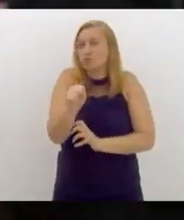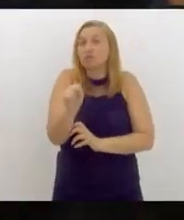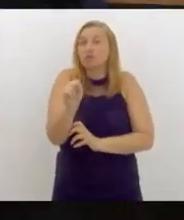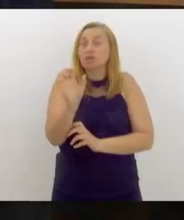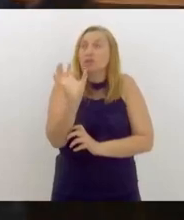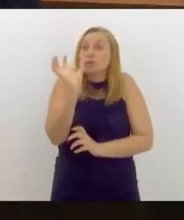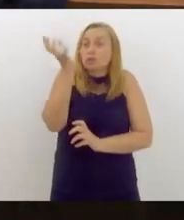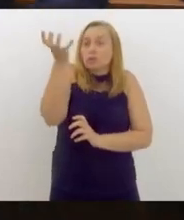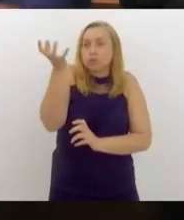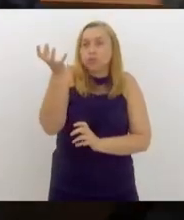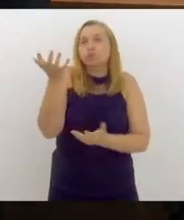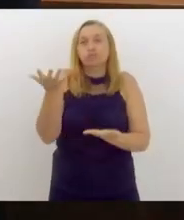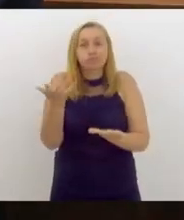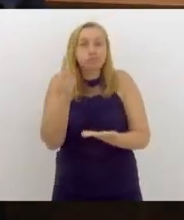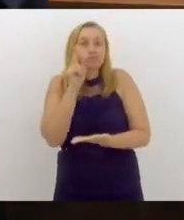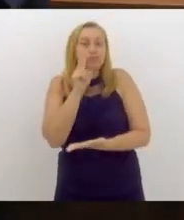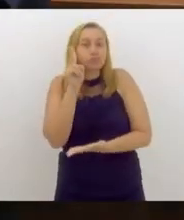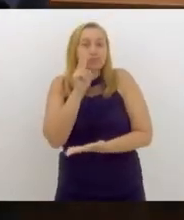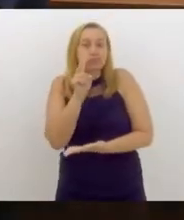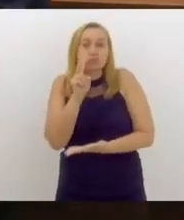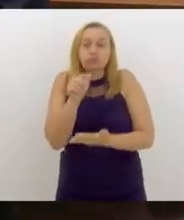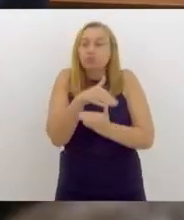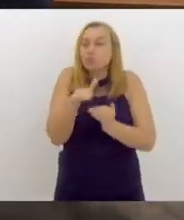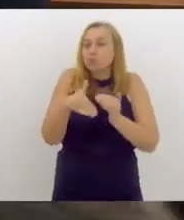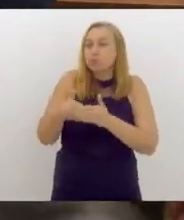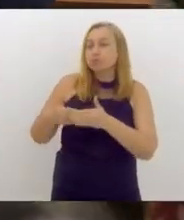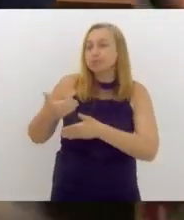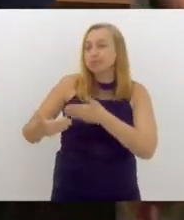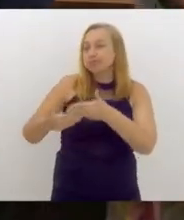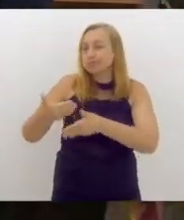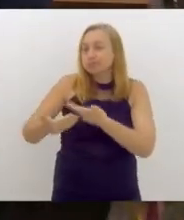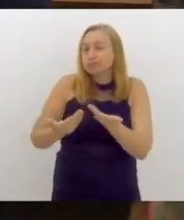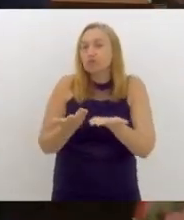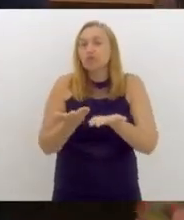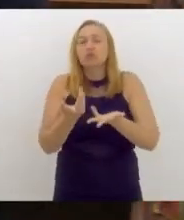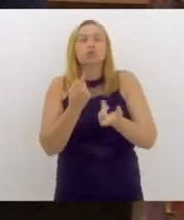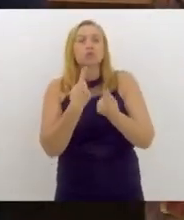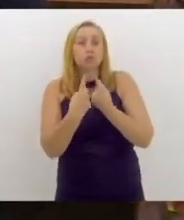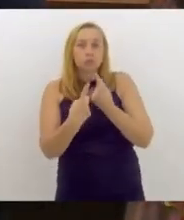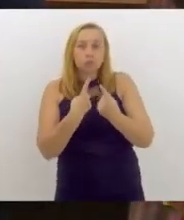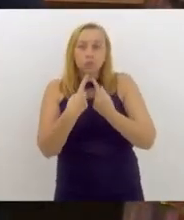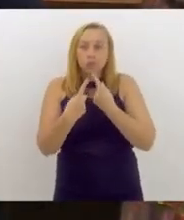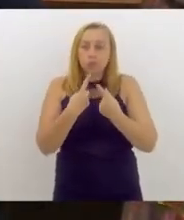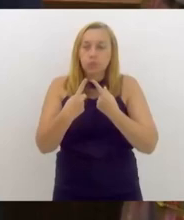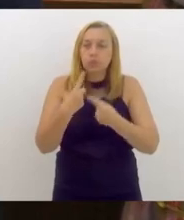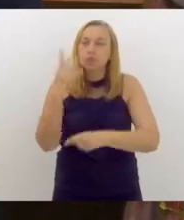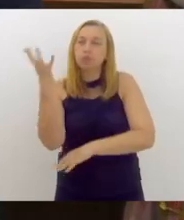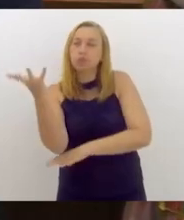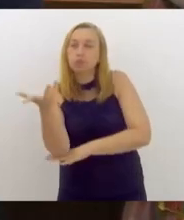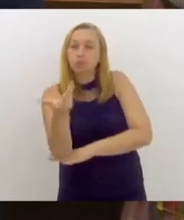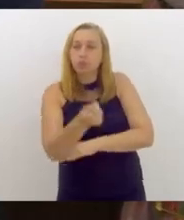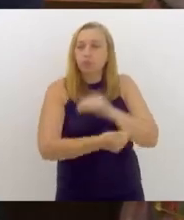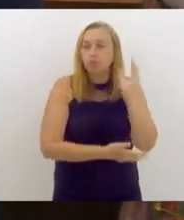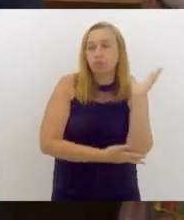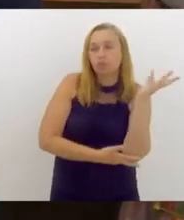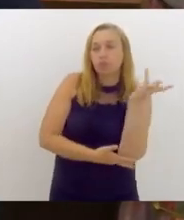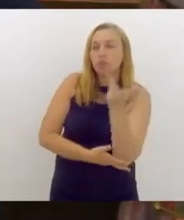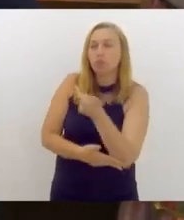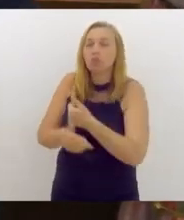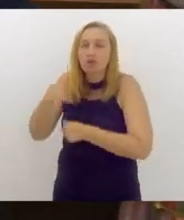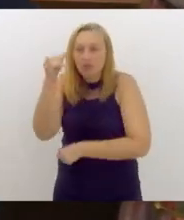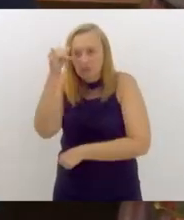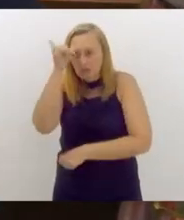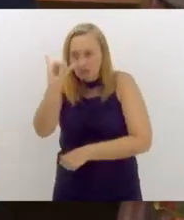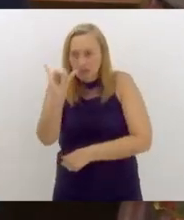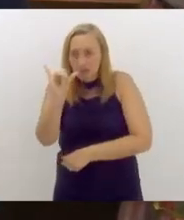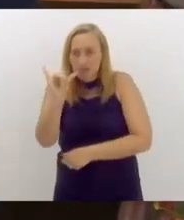climática que nos relembra todo o processo quando a gente discute sobre o meio ambiente, sobre a prevenção